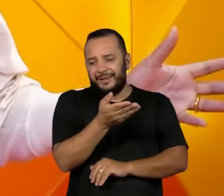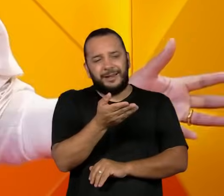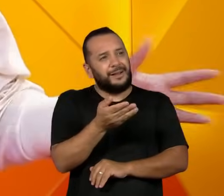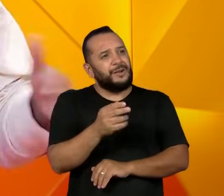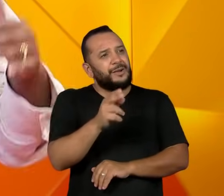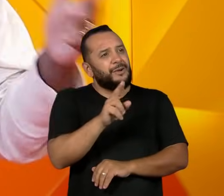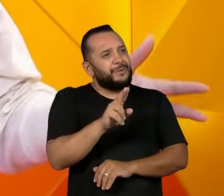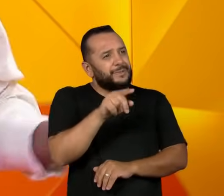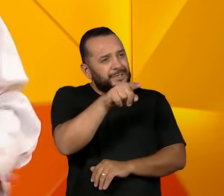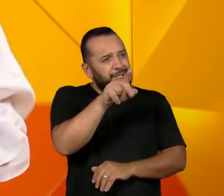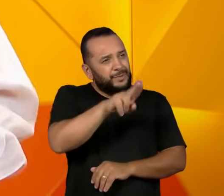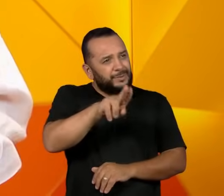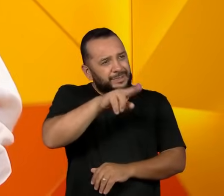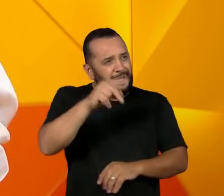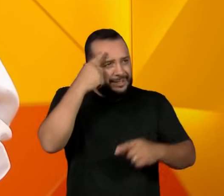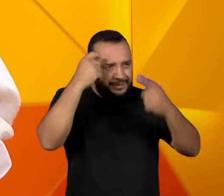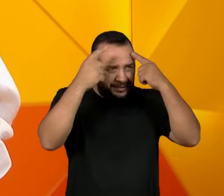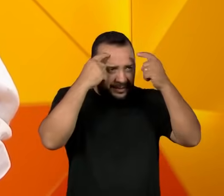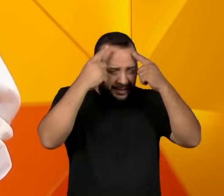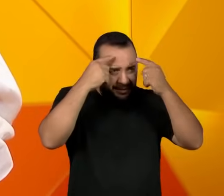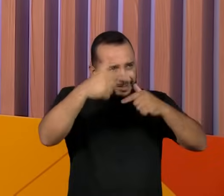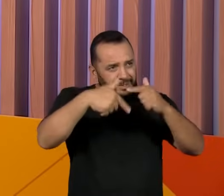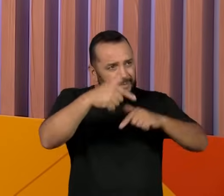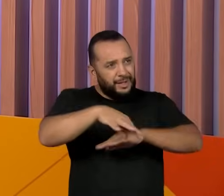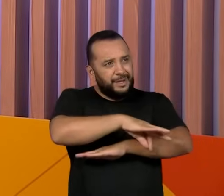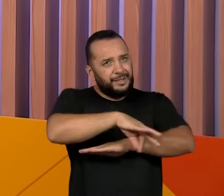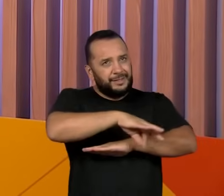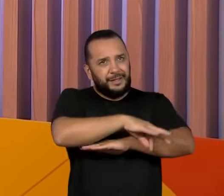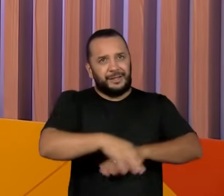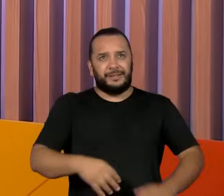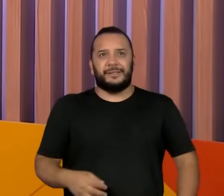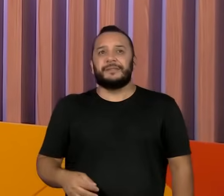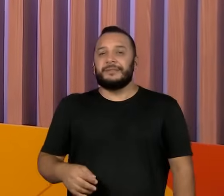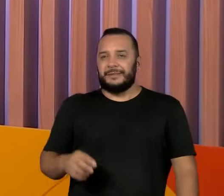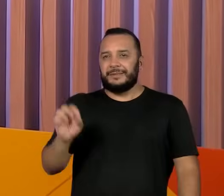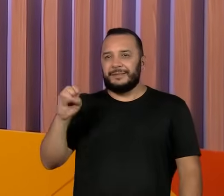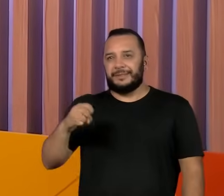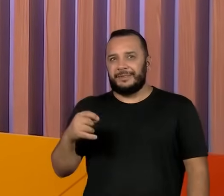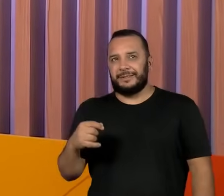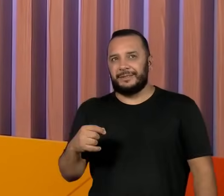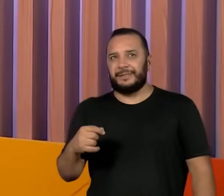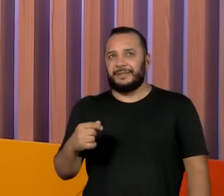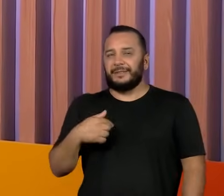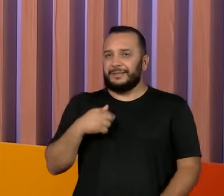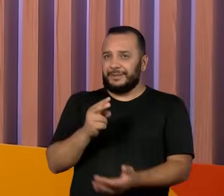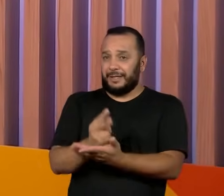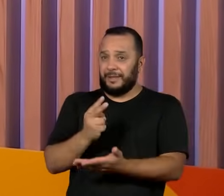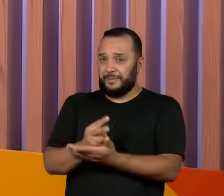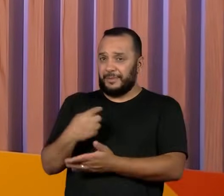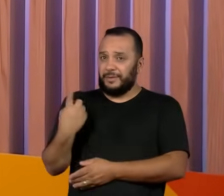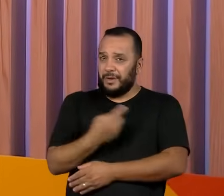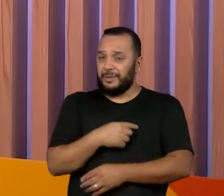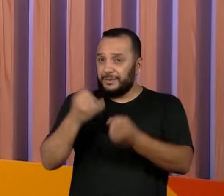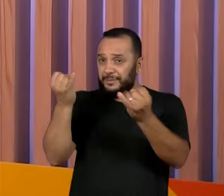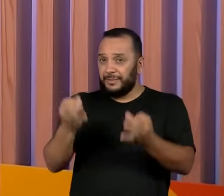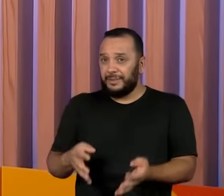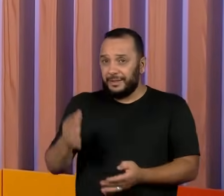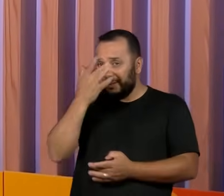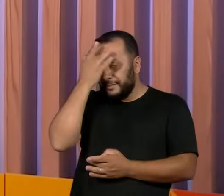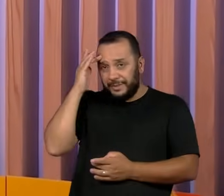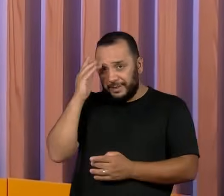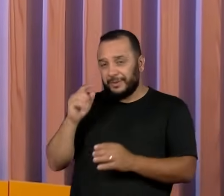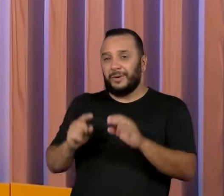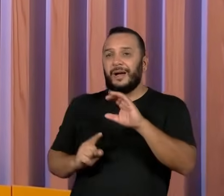usar sua criatividade aí no trabalho de arquiteta? Sim, a gente, inclusive, Cris, sempre explica para os clientes que tudo na nossa